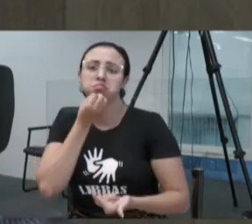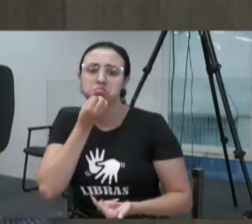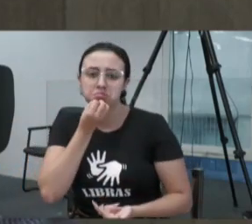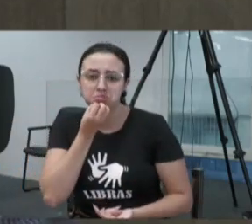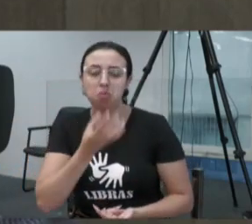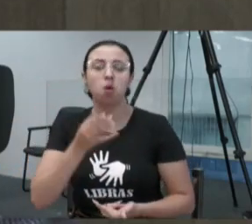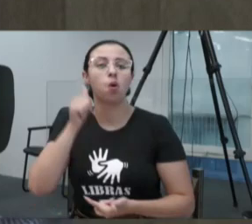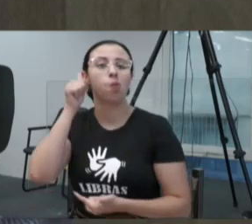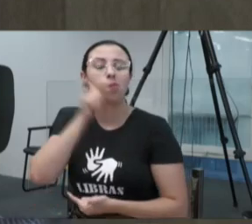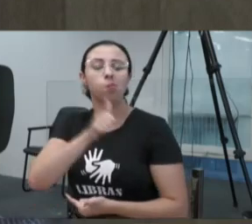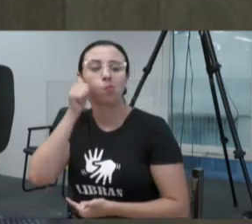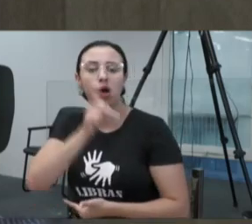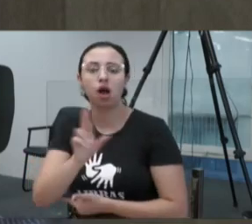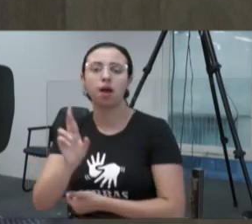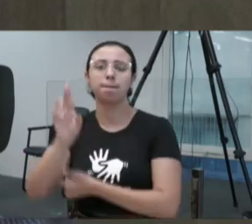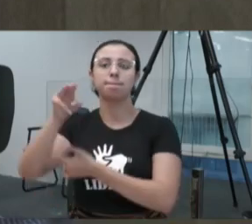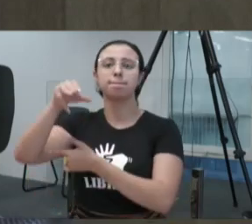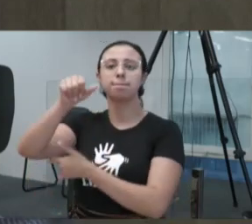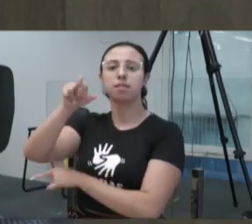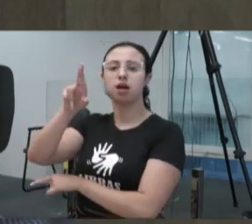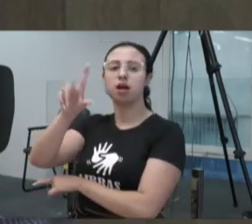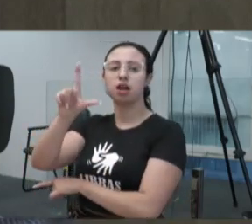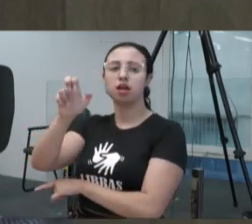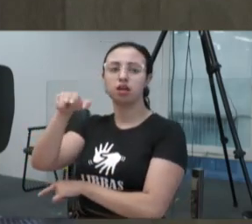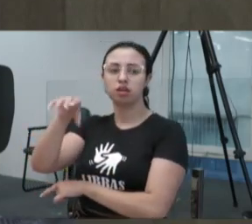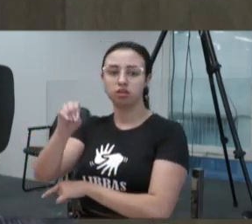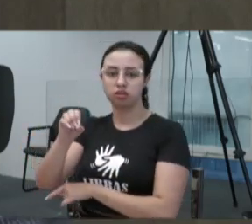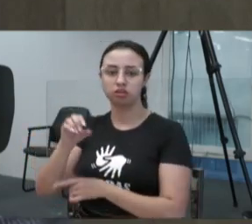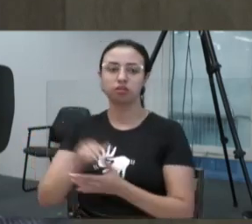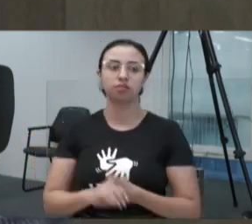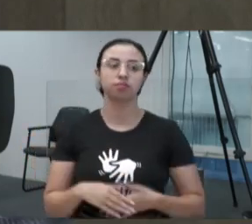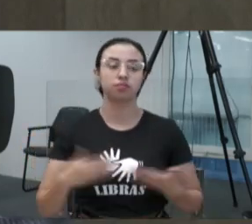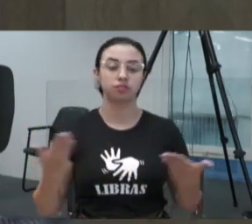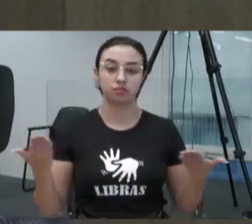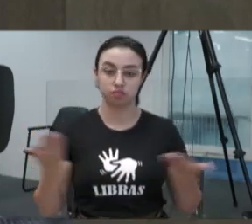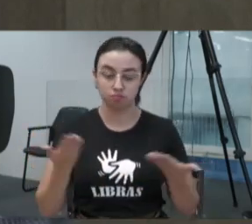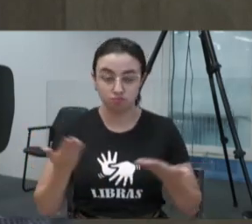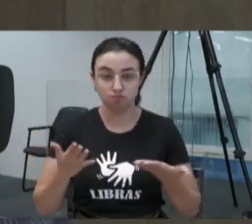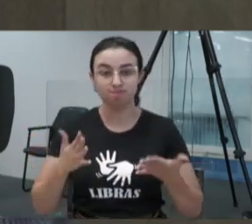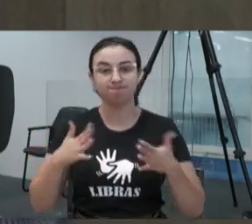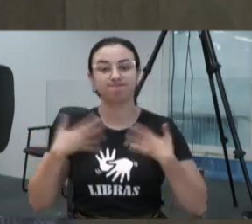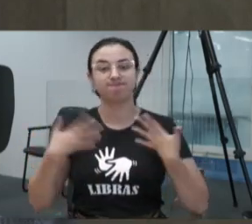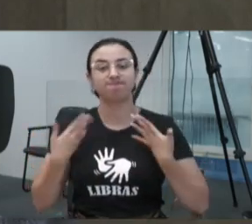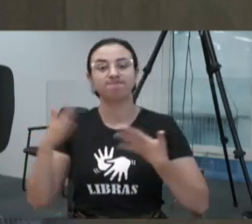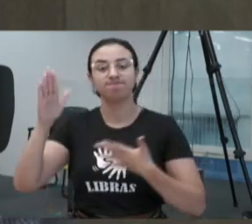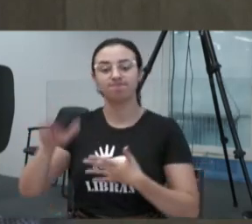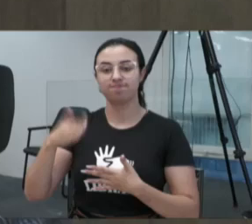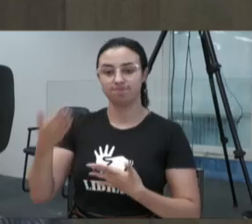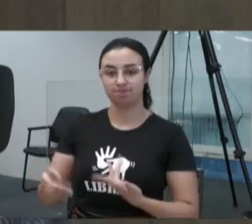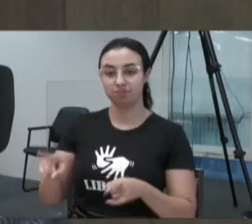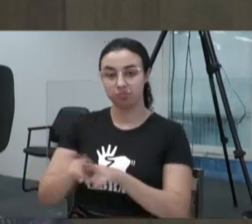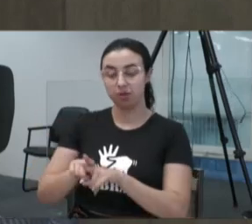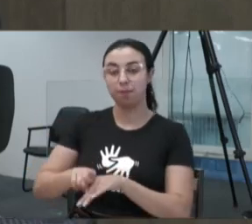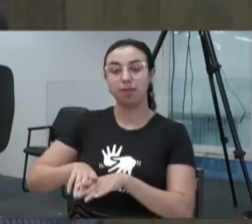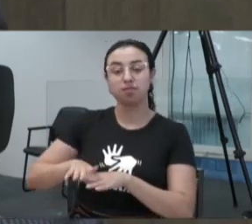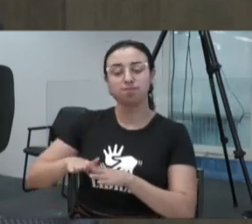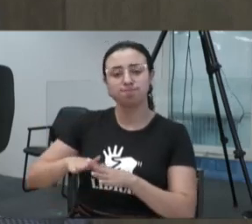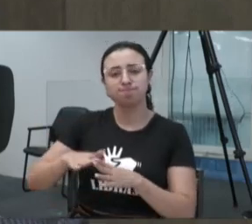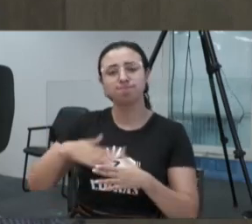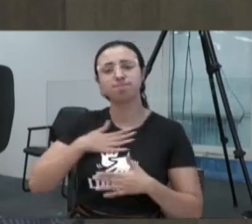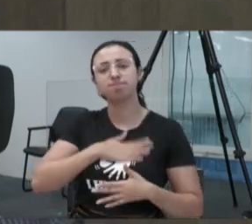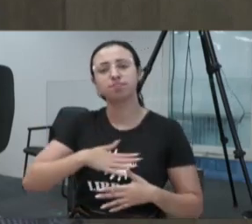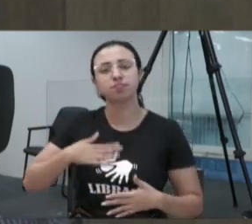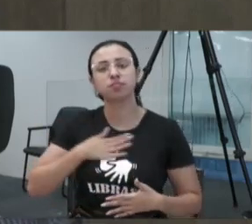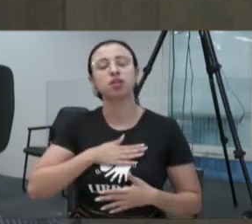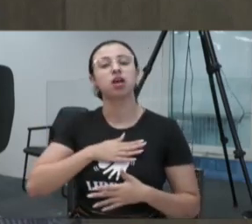pela Marlene. Então, o nosso abraço aqui hoje, nós teremos essa imensa alegria. E também terei a honra, a alegria de estar homenageando